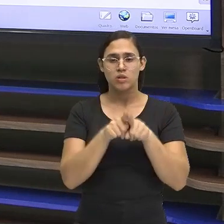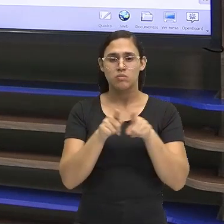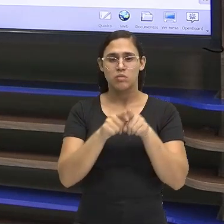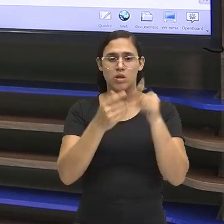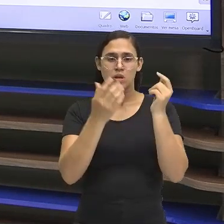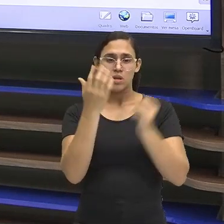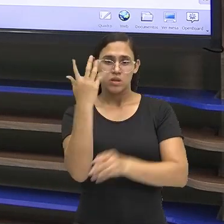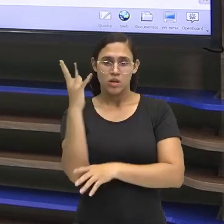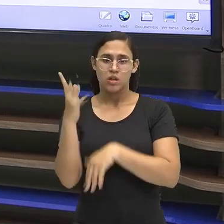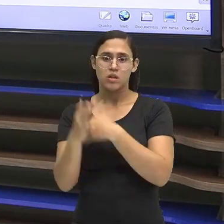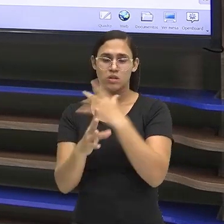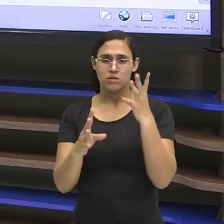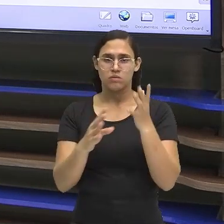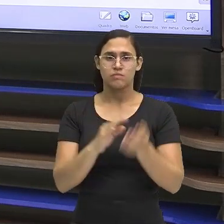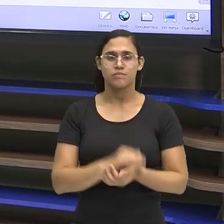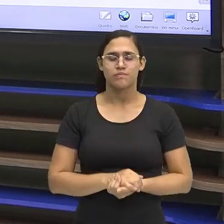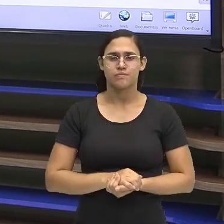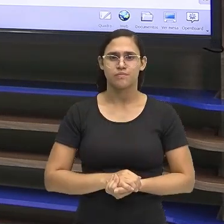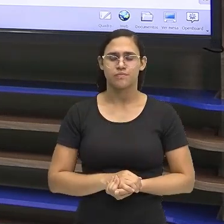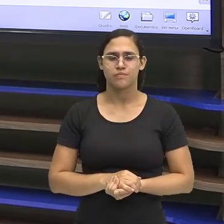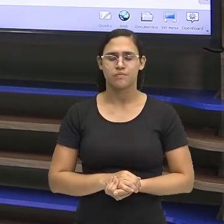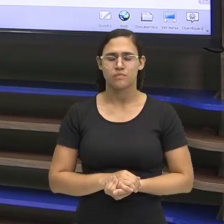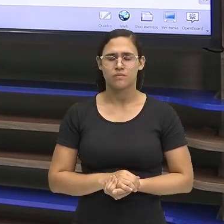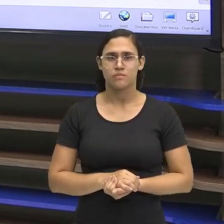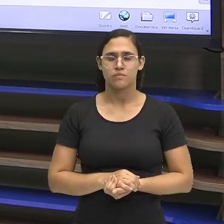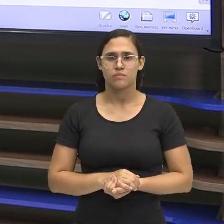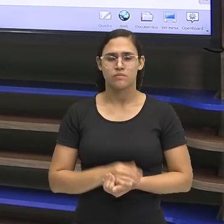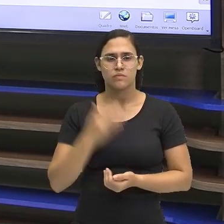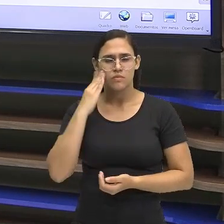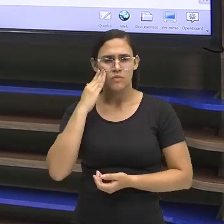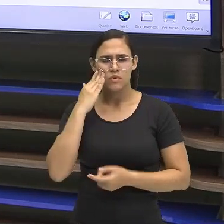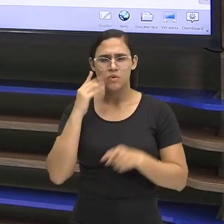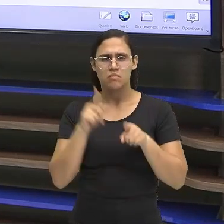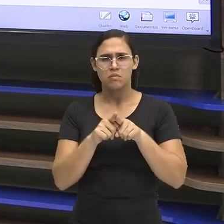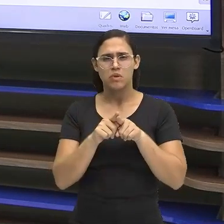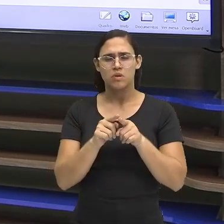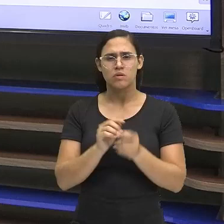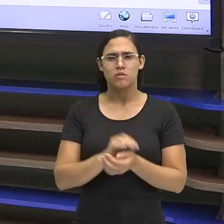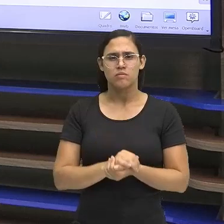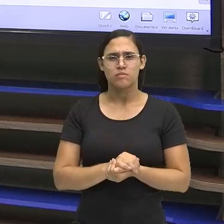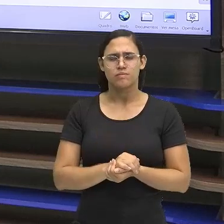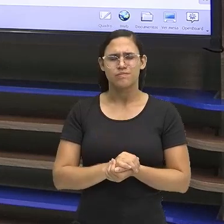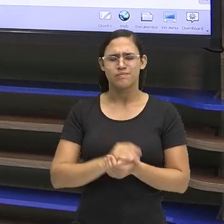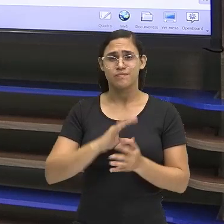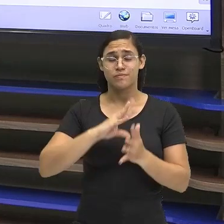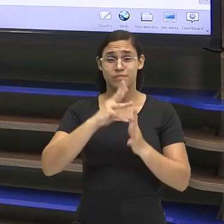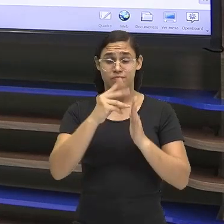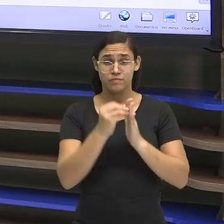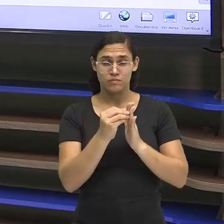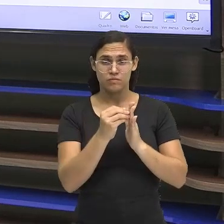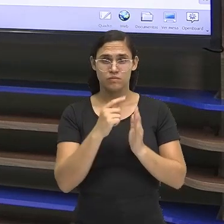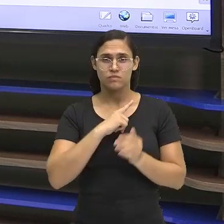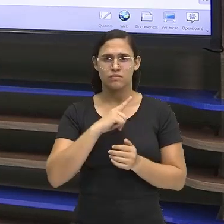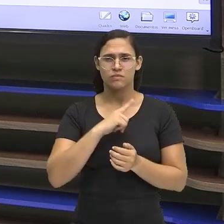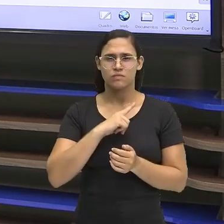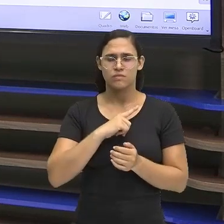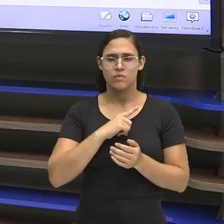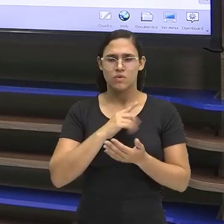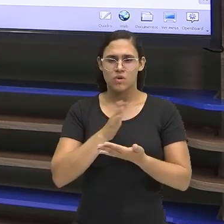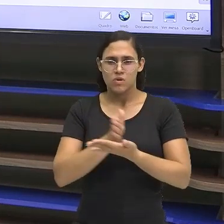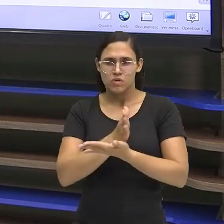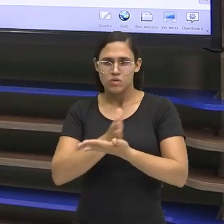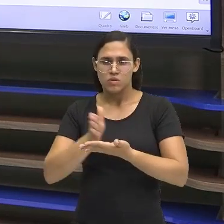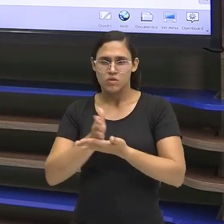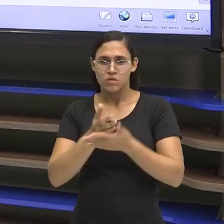né, inundáveis, tá? E aí a gente vai entender que a floresta amazônica, como eu falei para vocês, pode ser ali dividida